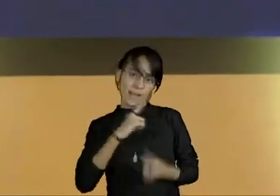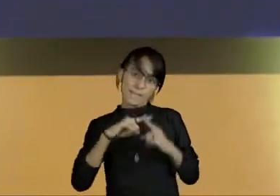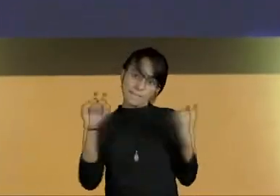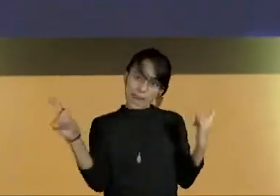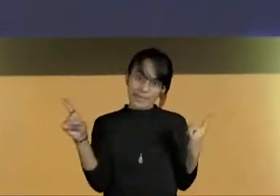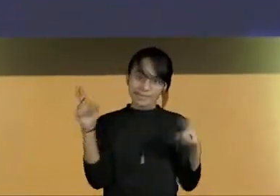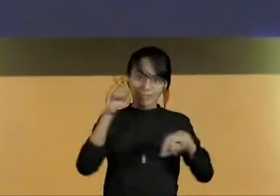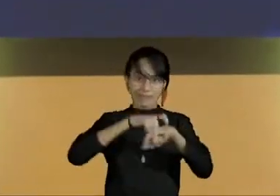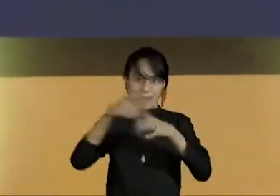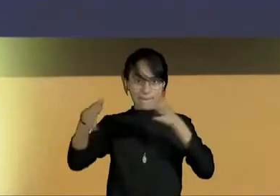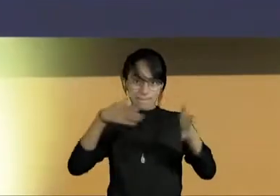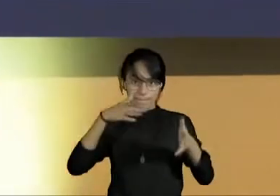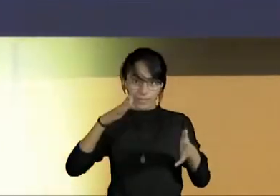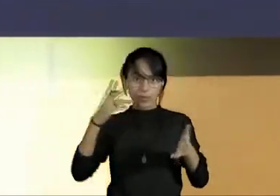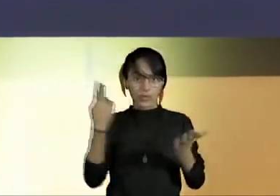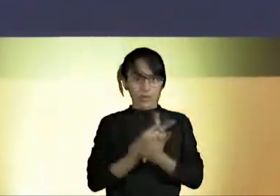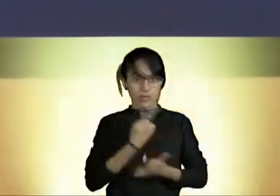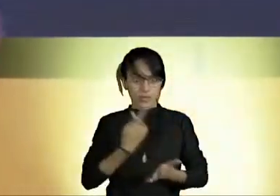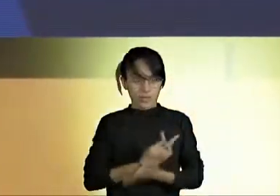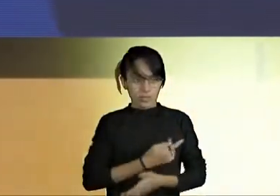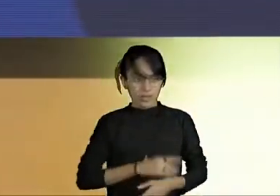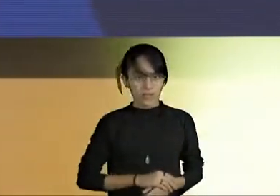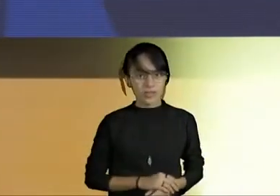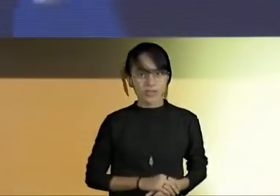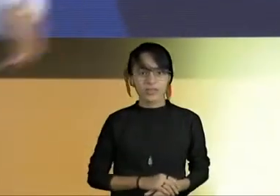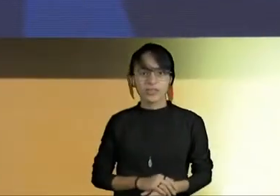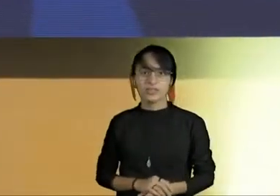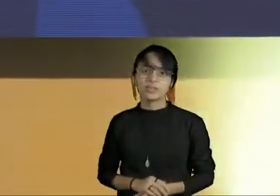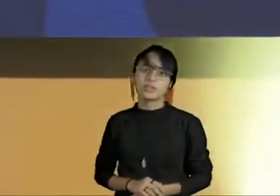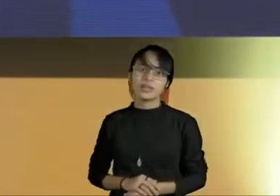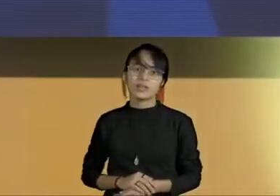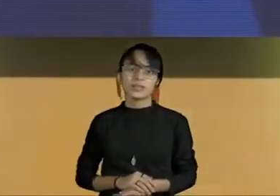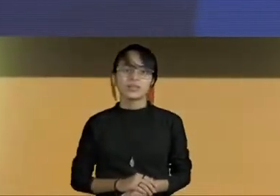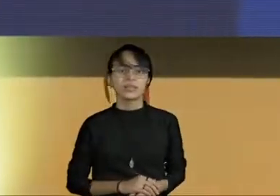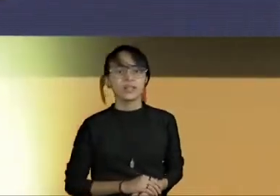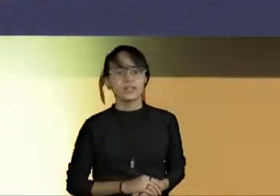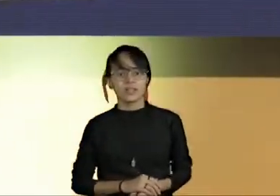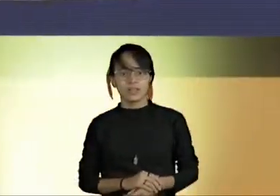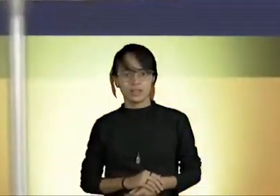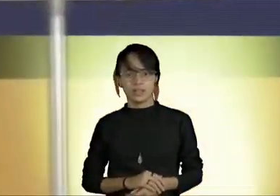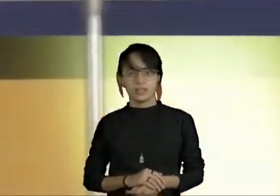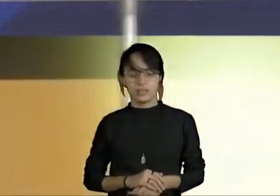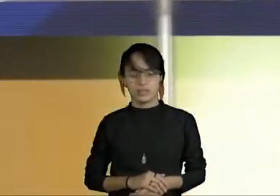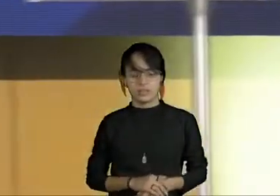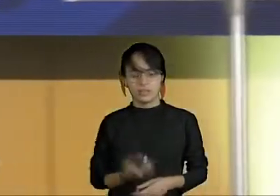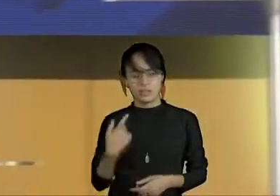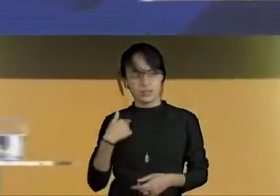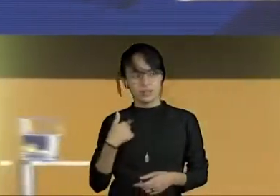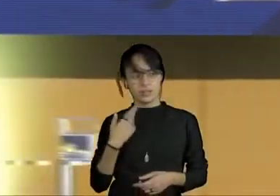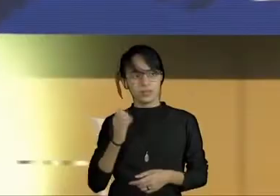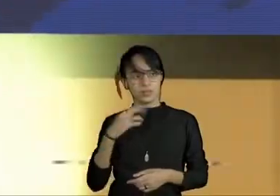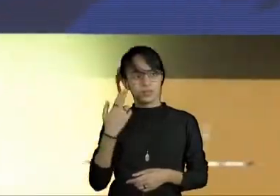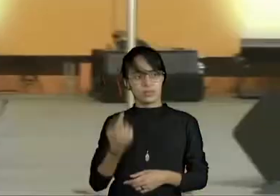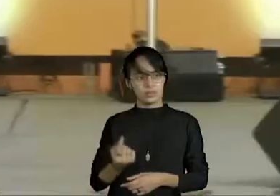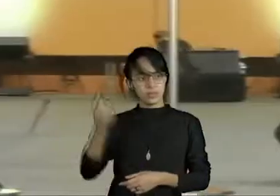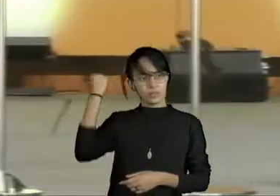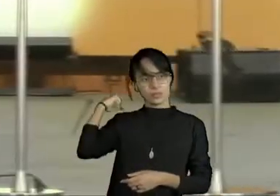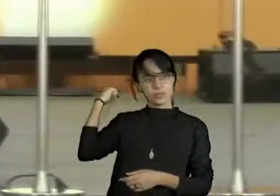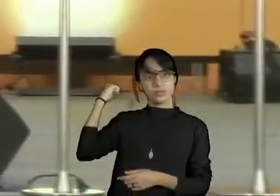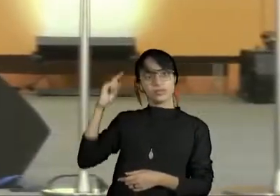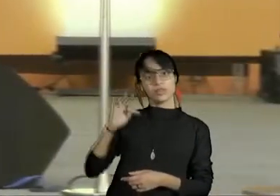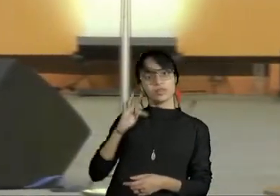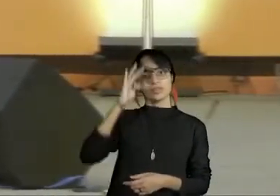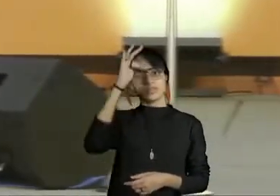conjugando no tempo errado. Ou ela tem fé no passado, ou ela tem fé no futuro. Mas Jesus olha para ela e diz: Marta,